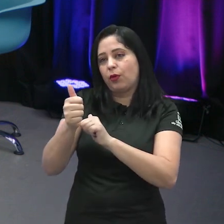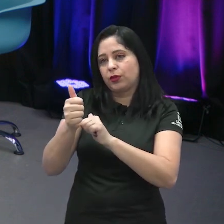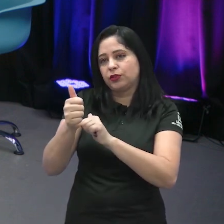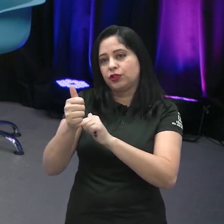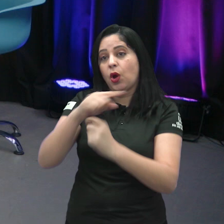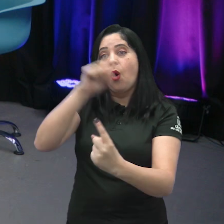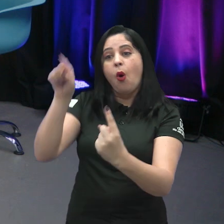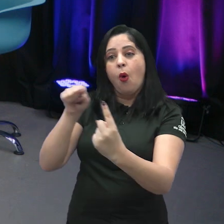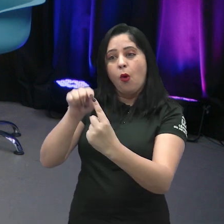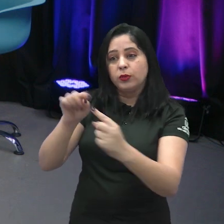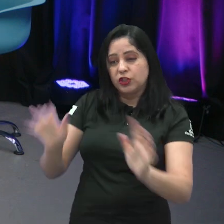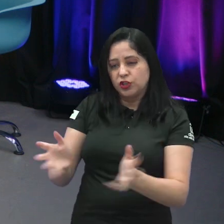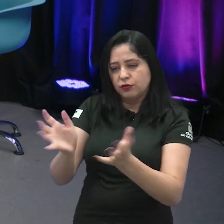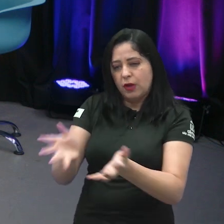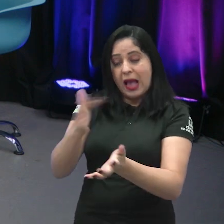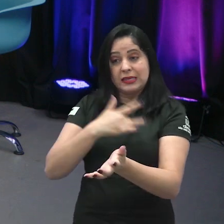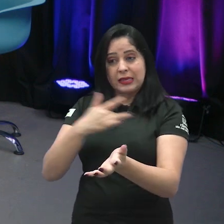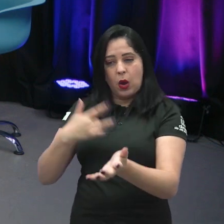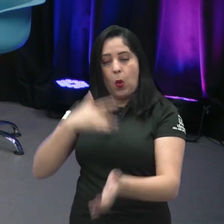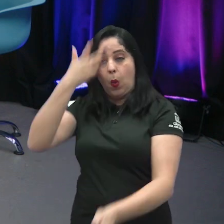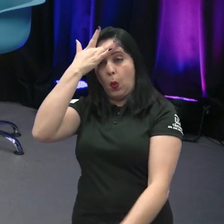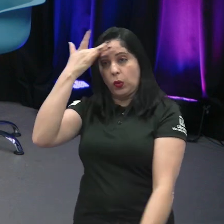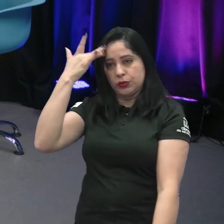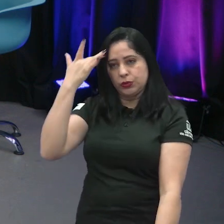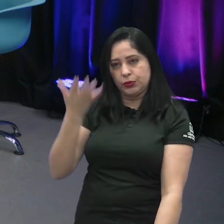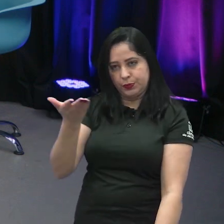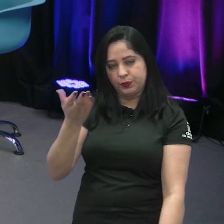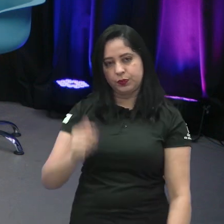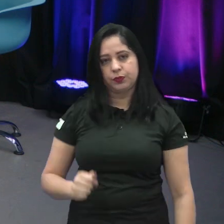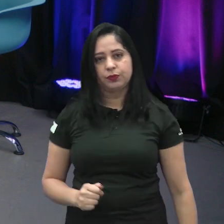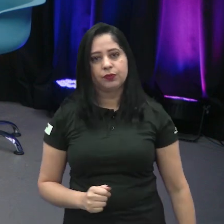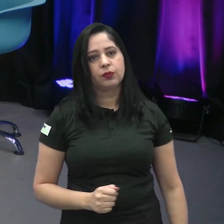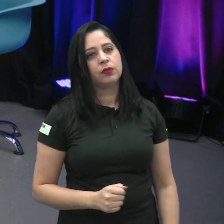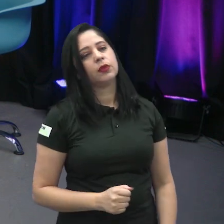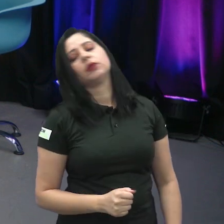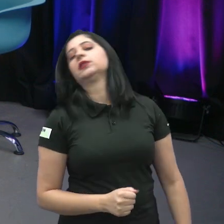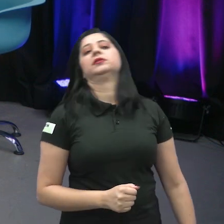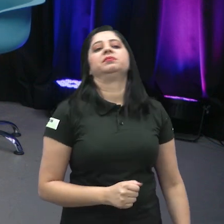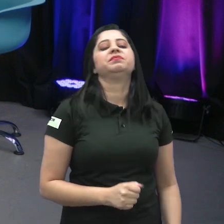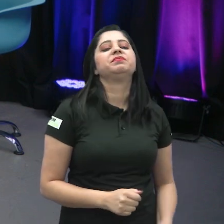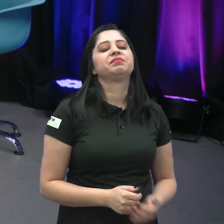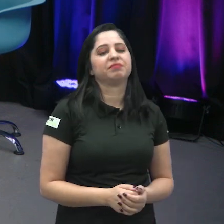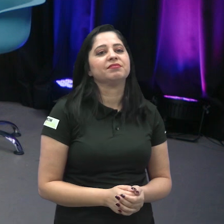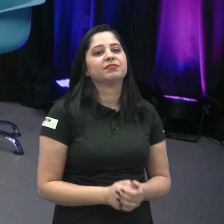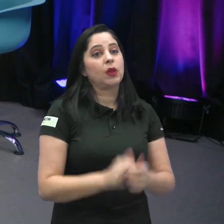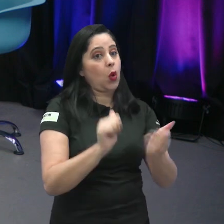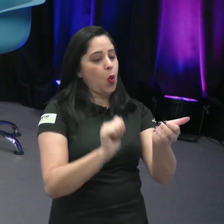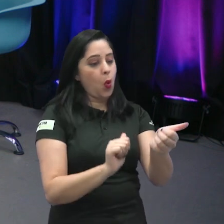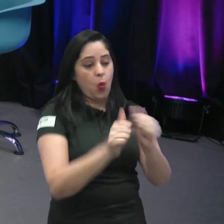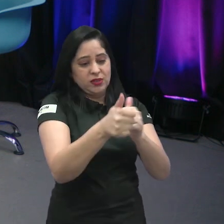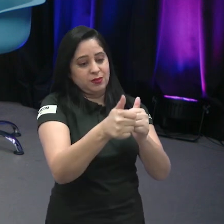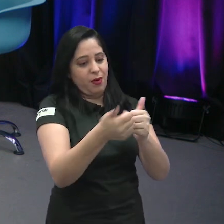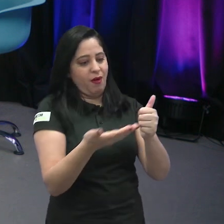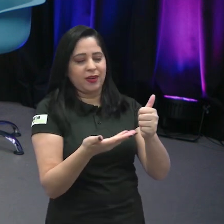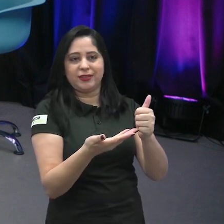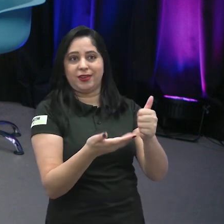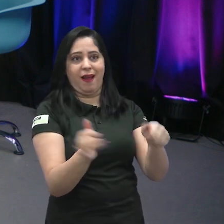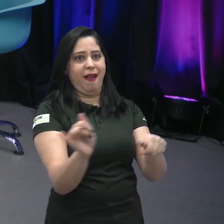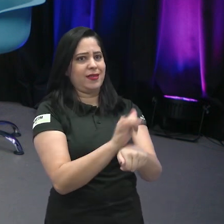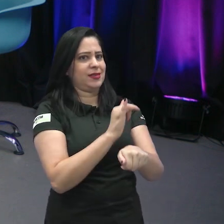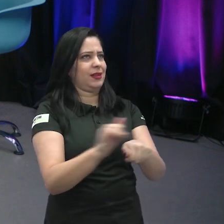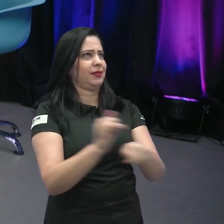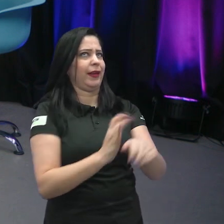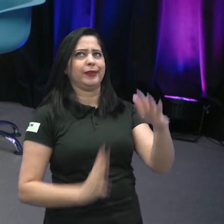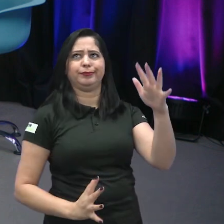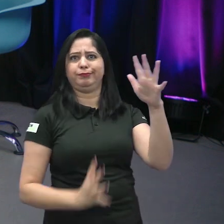saúde, mas também o bem-estar, a saúde mental da população? O esporte ele é, sem dúvida, uma das